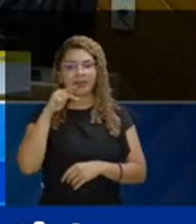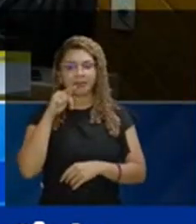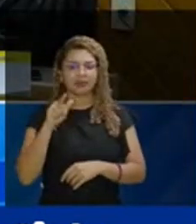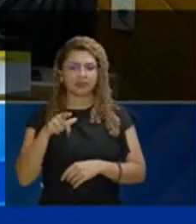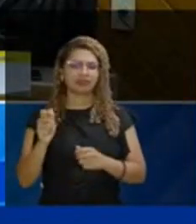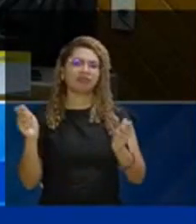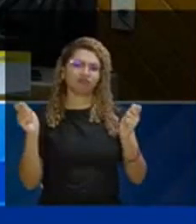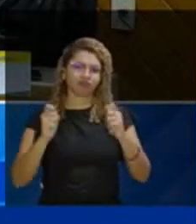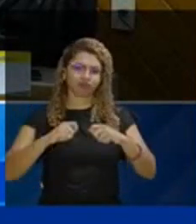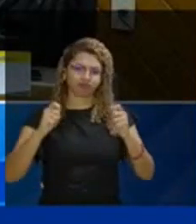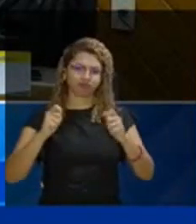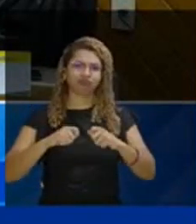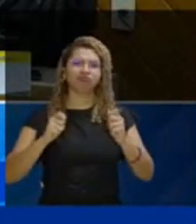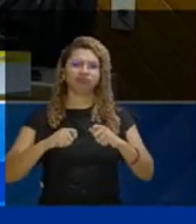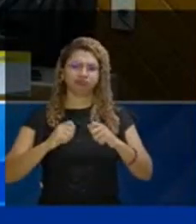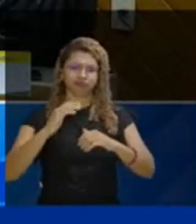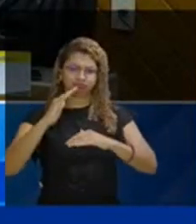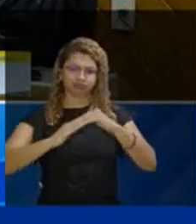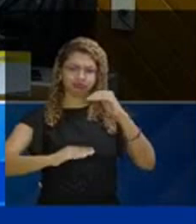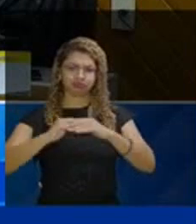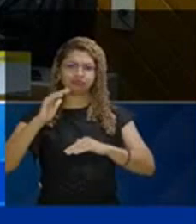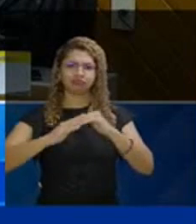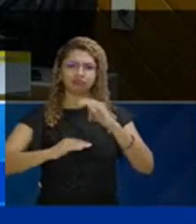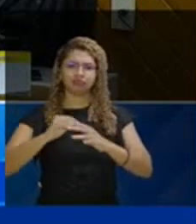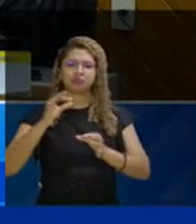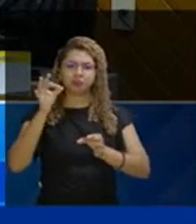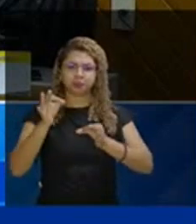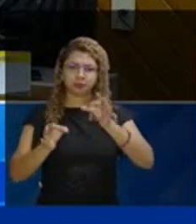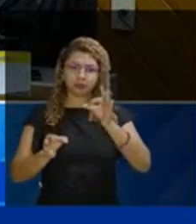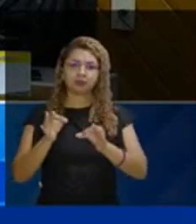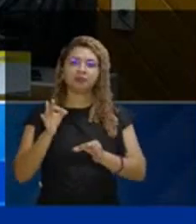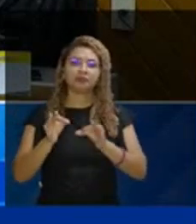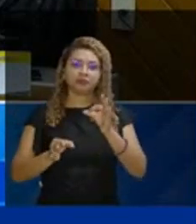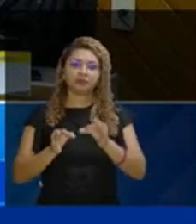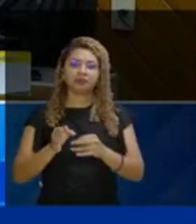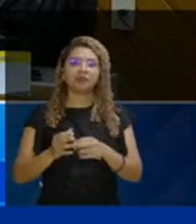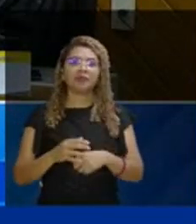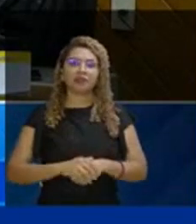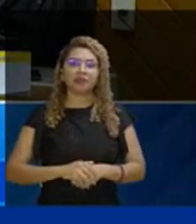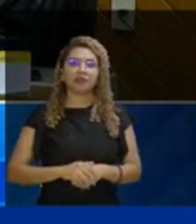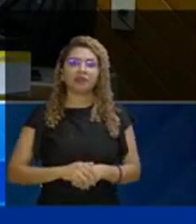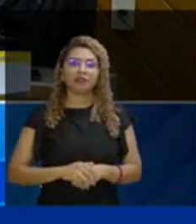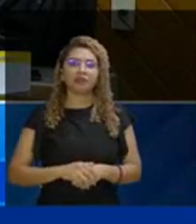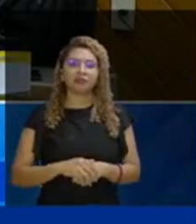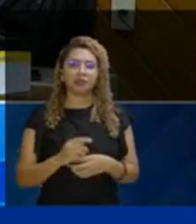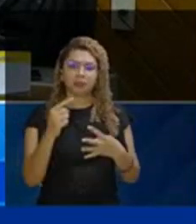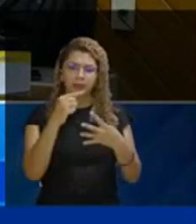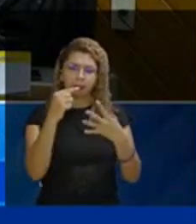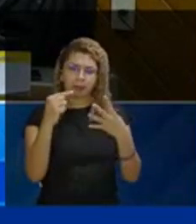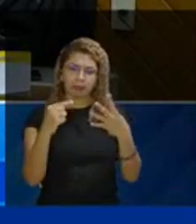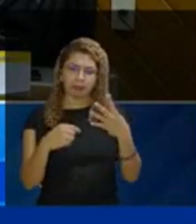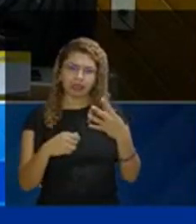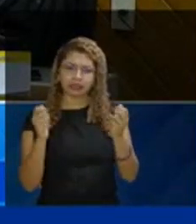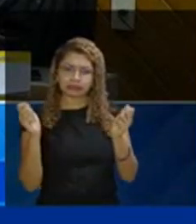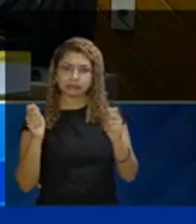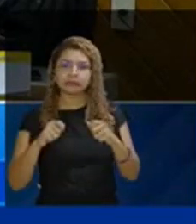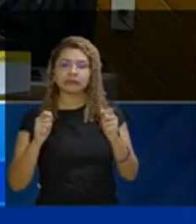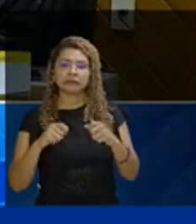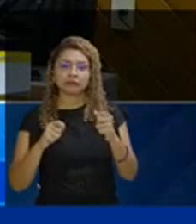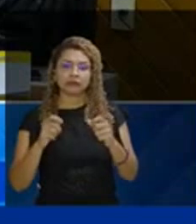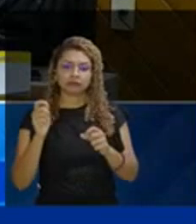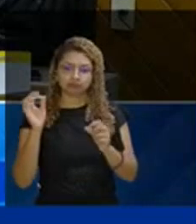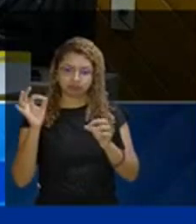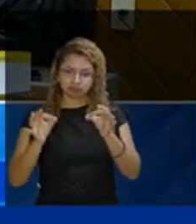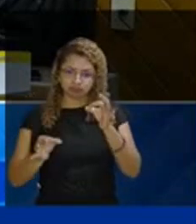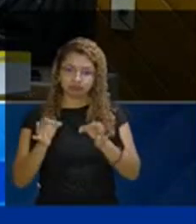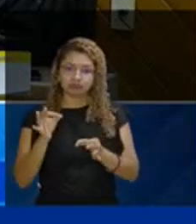competência permanece tela dupla esquerda, foco na juíza Paola Santos, direita, foco no juiz Rivaldo Valente. Me